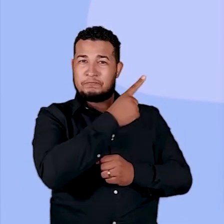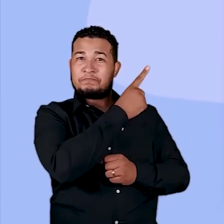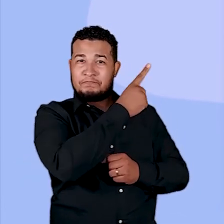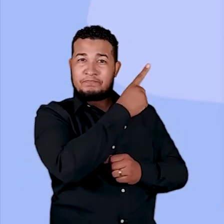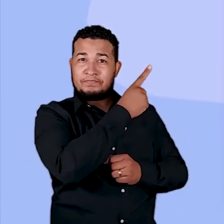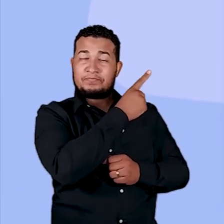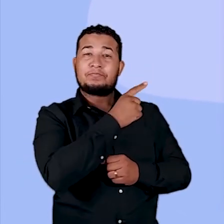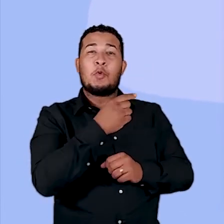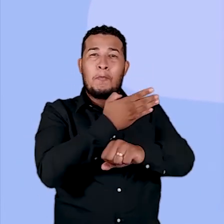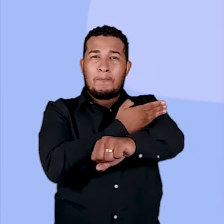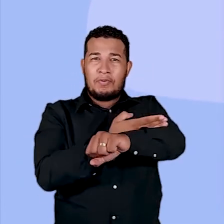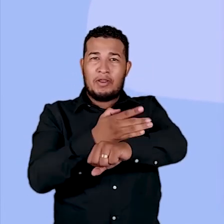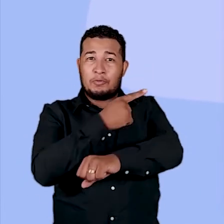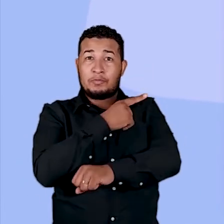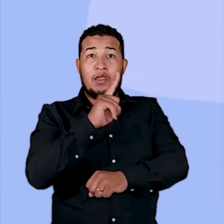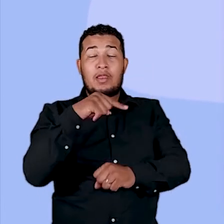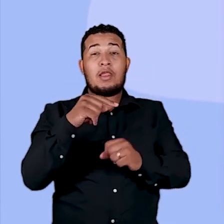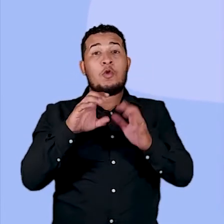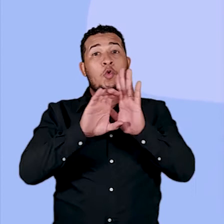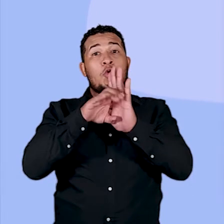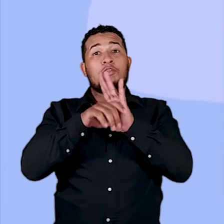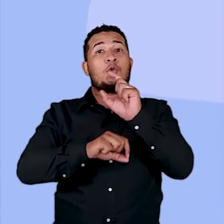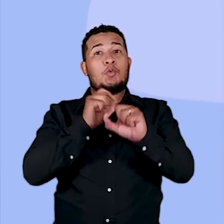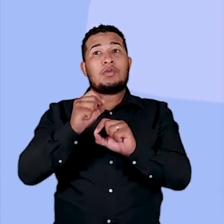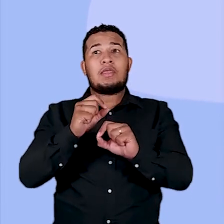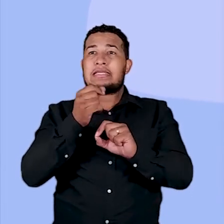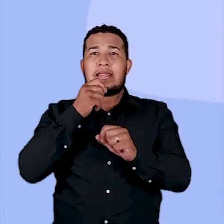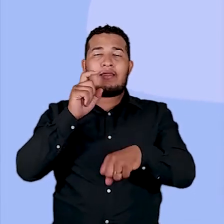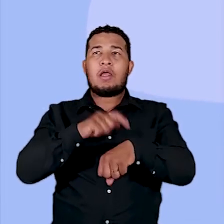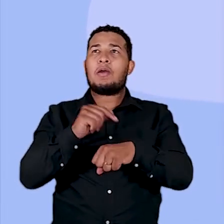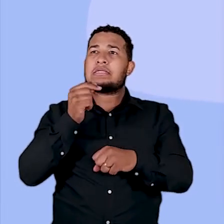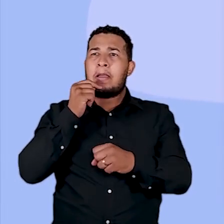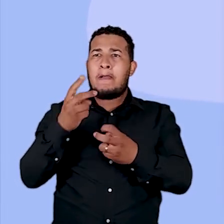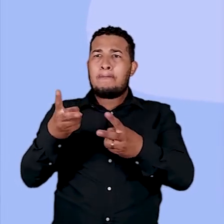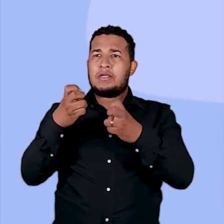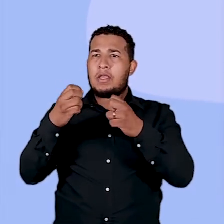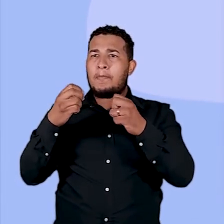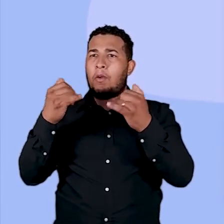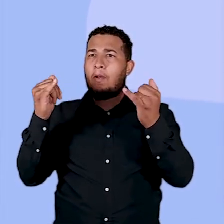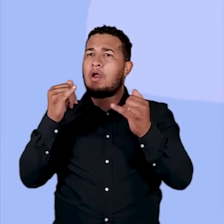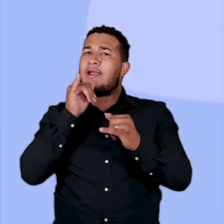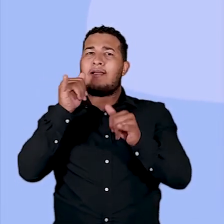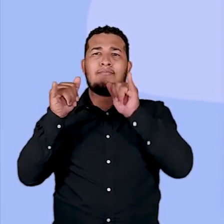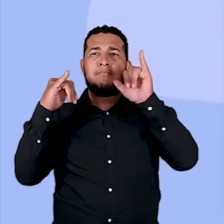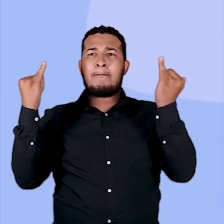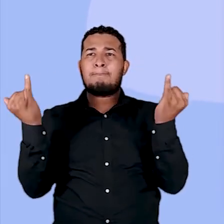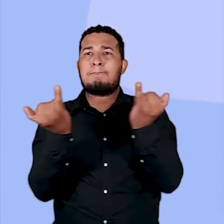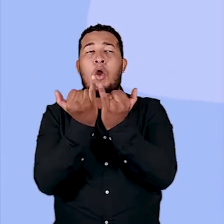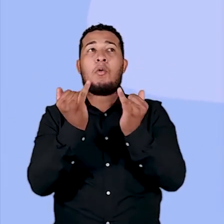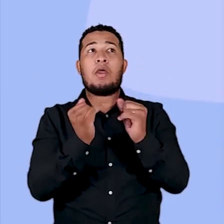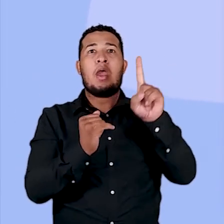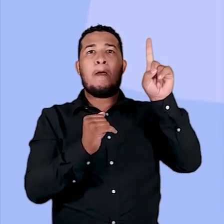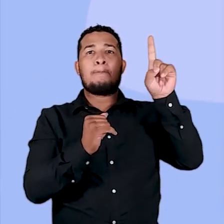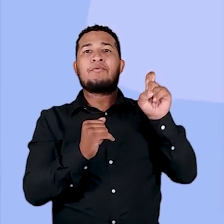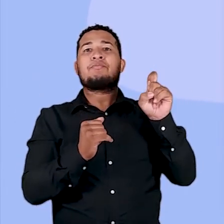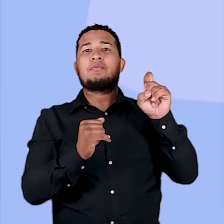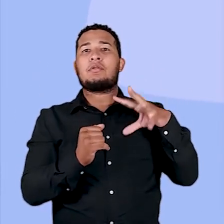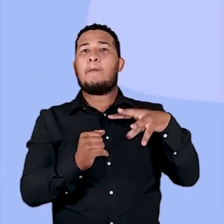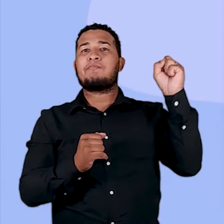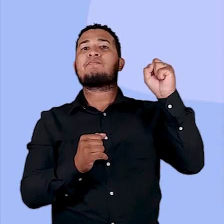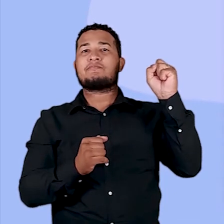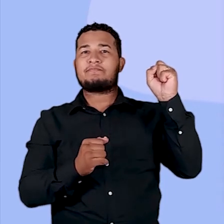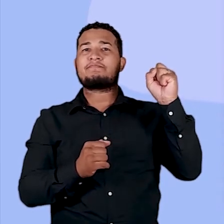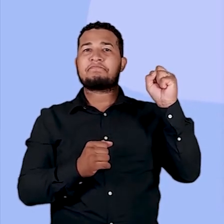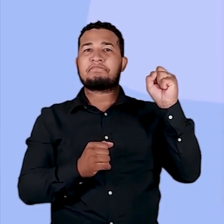aí, ele tem por definição, por ideia, desligar automaticamente. Toda vez que tiver um curto-circuito, ele é programado